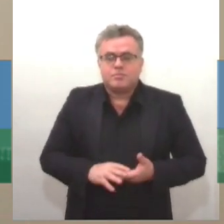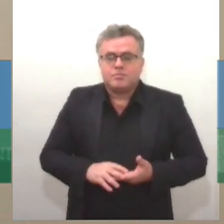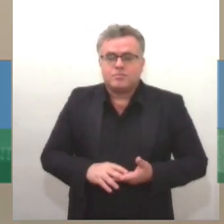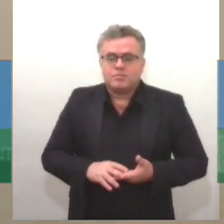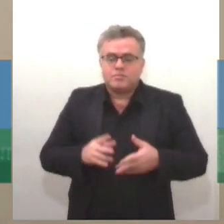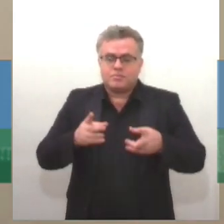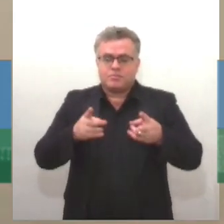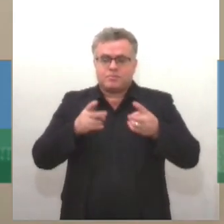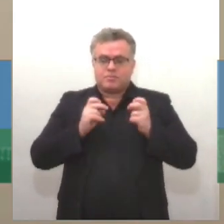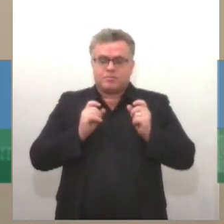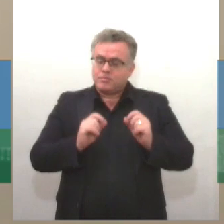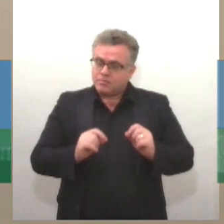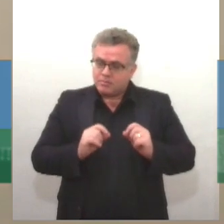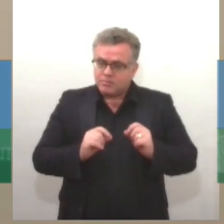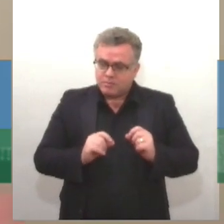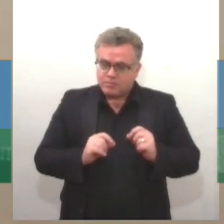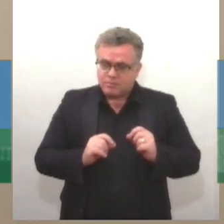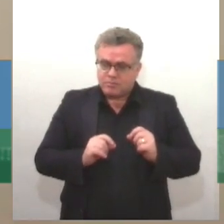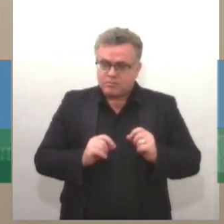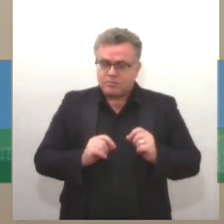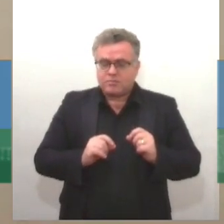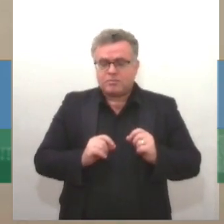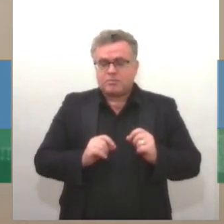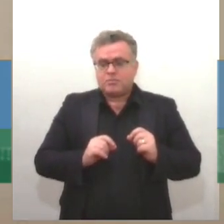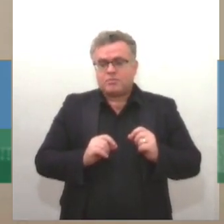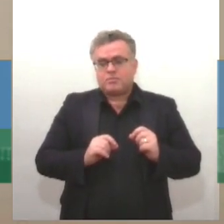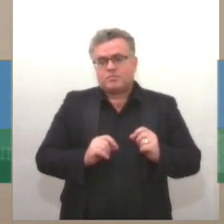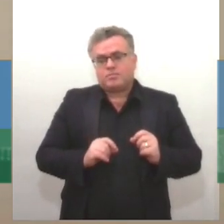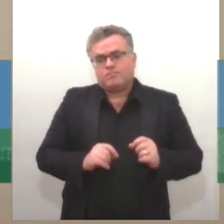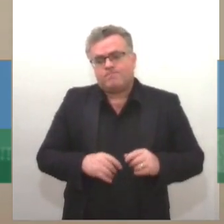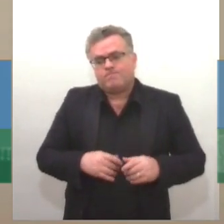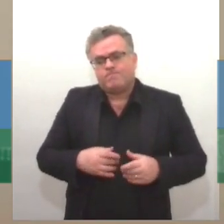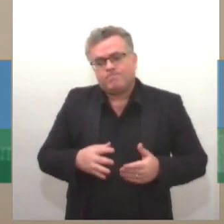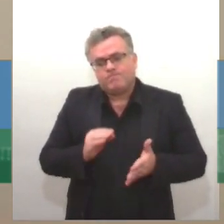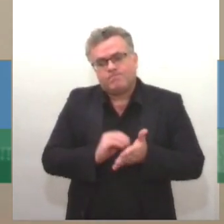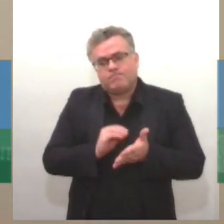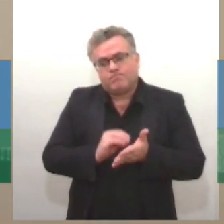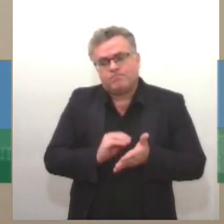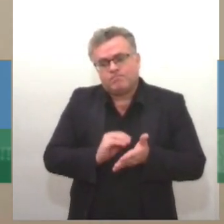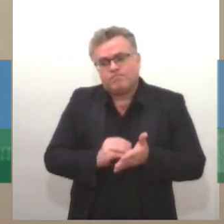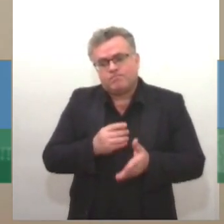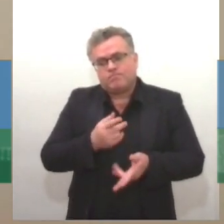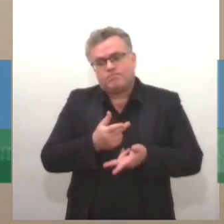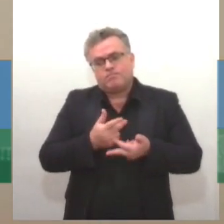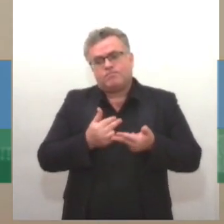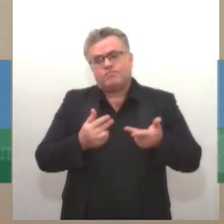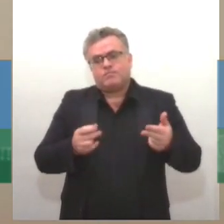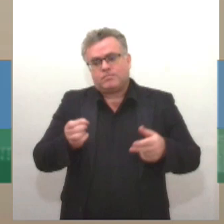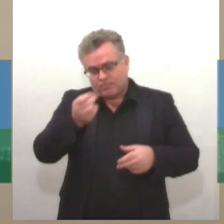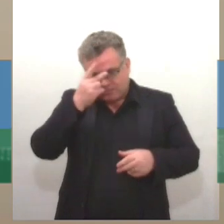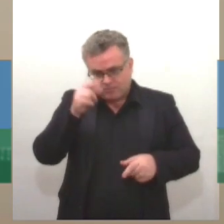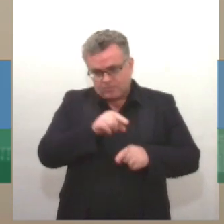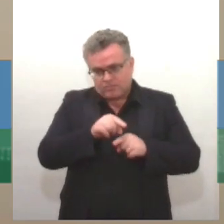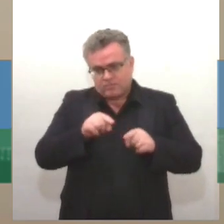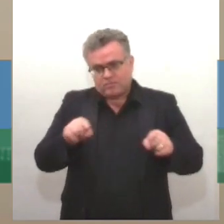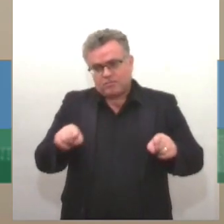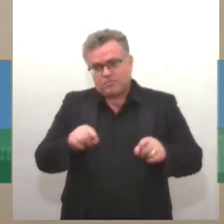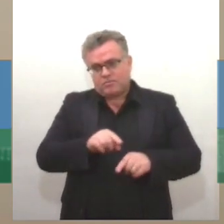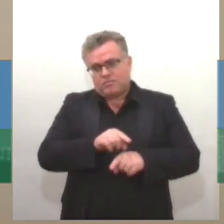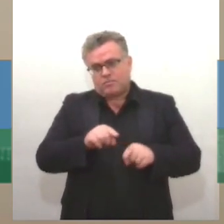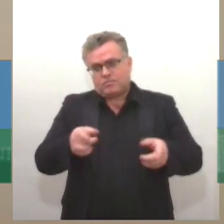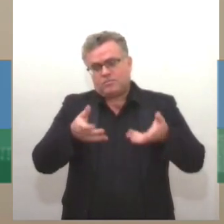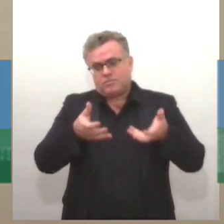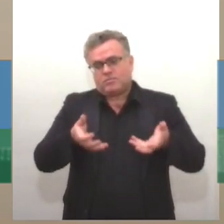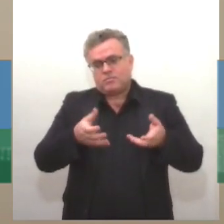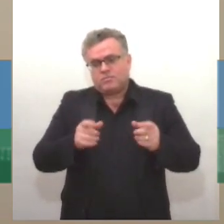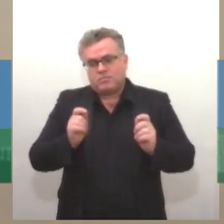um teatro de alguns parlamentares para dizer: olha, senhores prefeitos, essa demanda que vocês